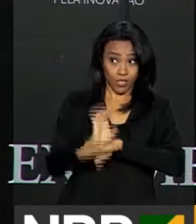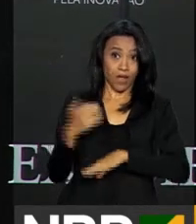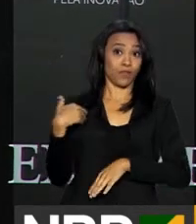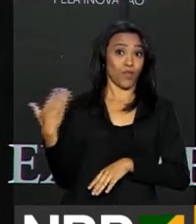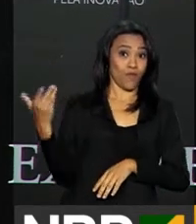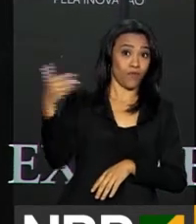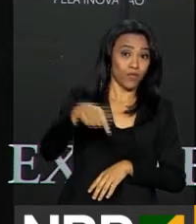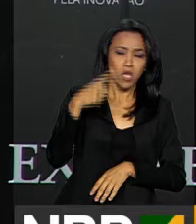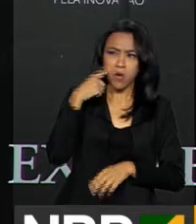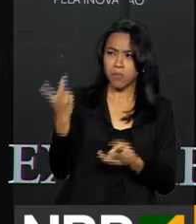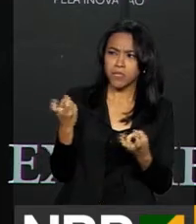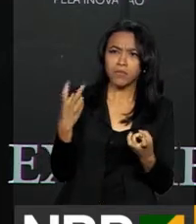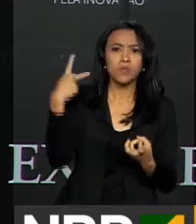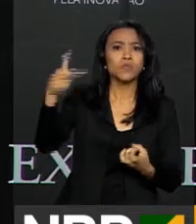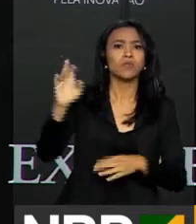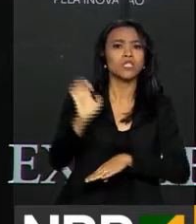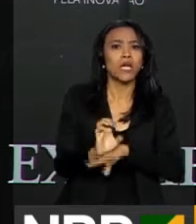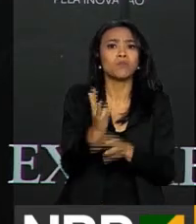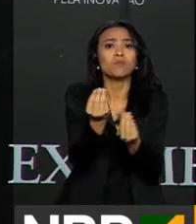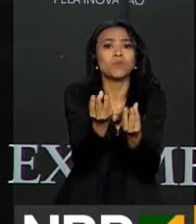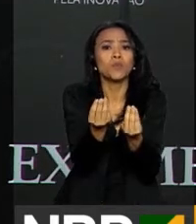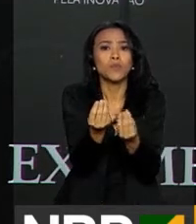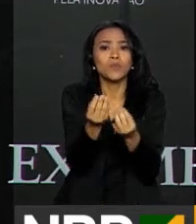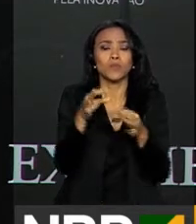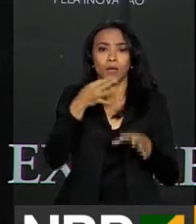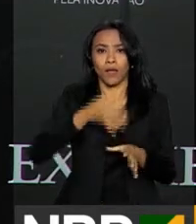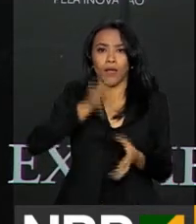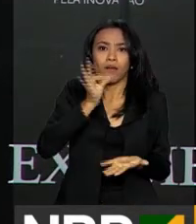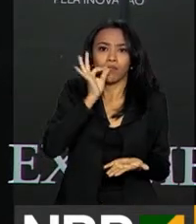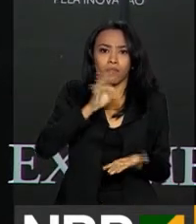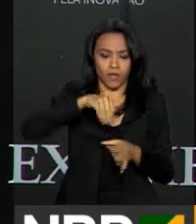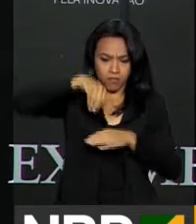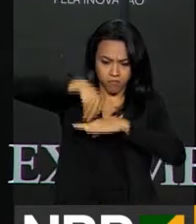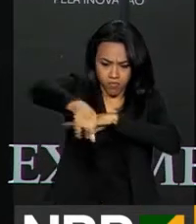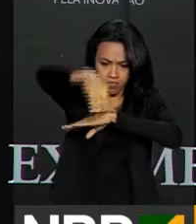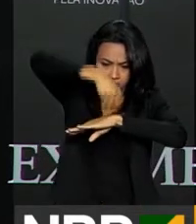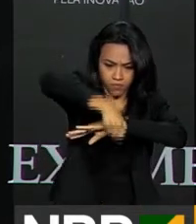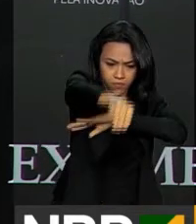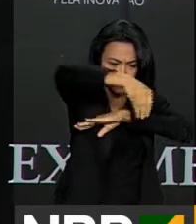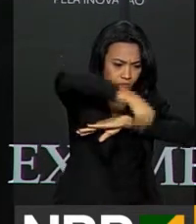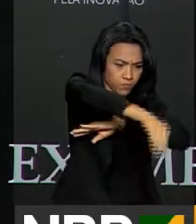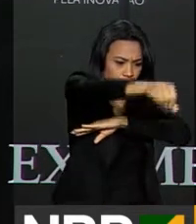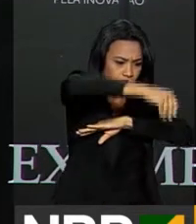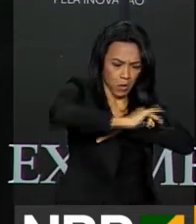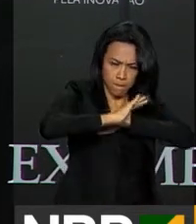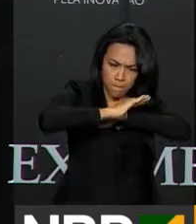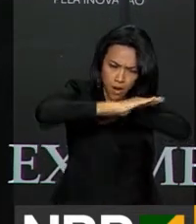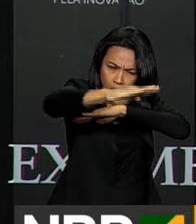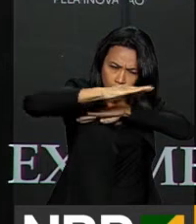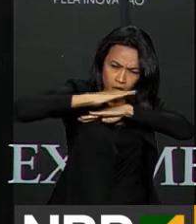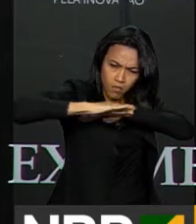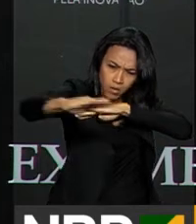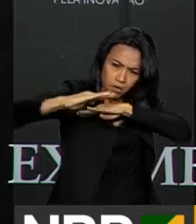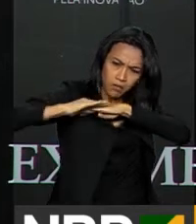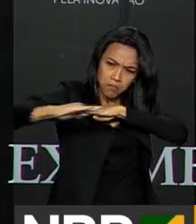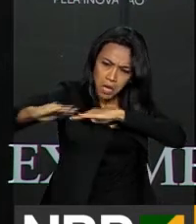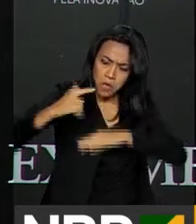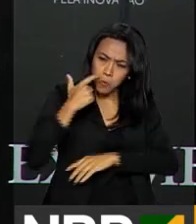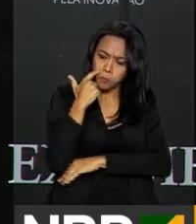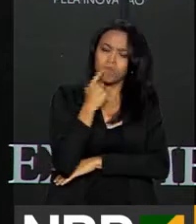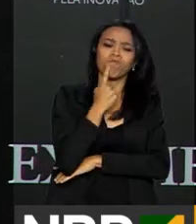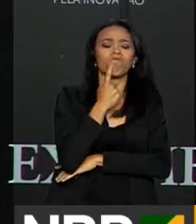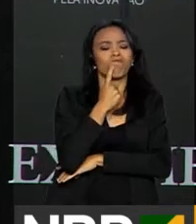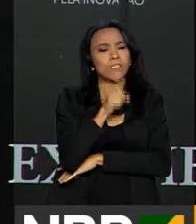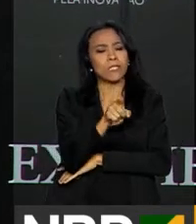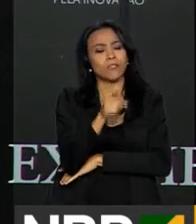muitos cafezais agora pela manhã. E eu disse, interessante, eu vi o cafezal todo pleno de grãos de café, eu disse, isto